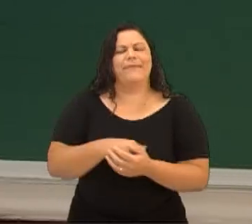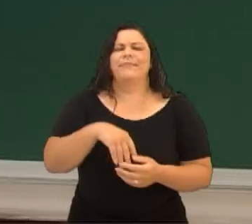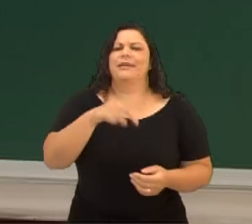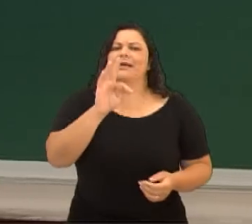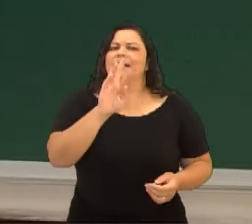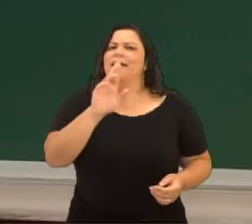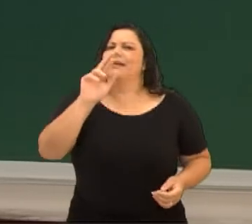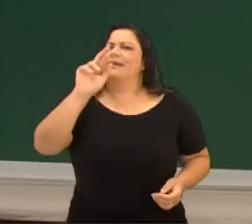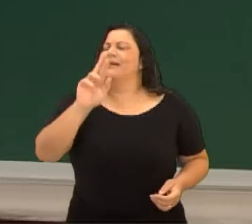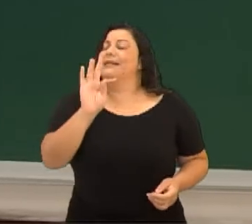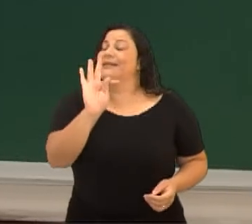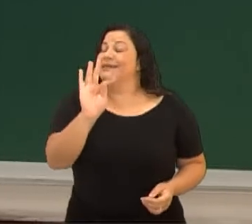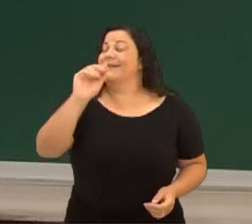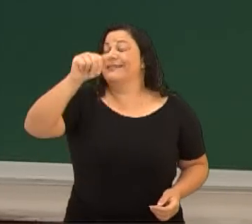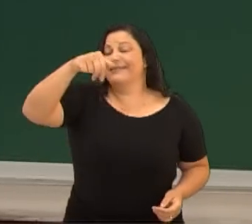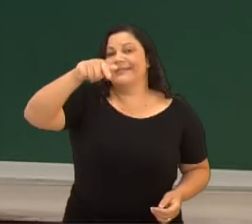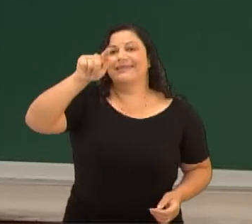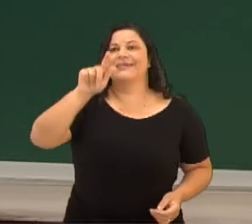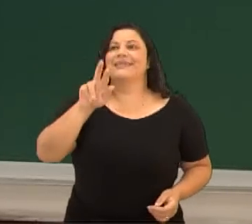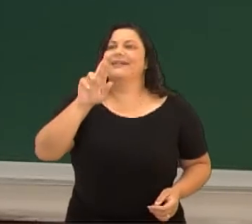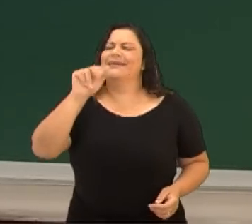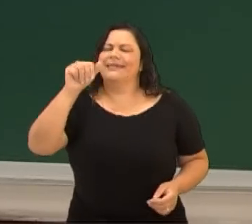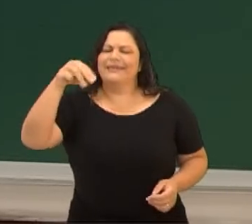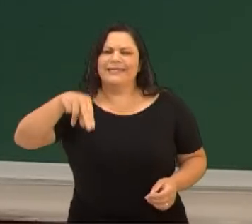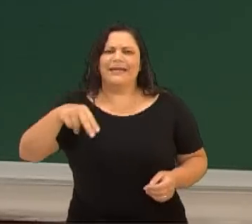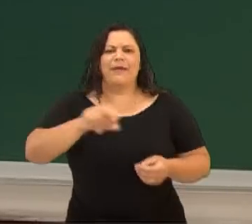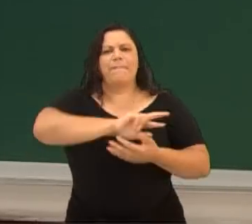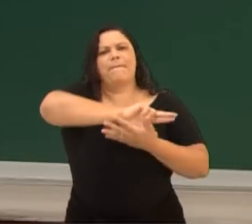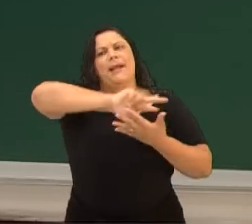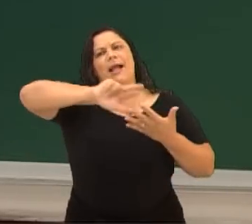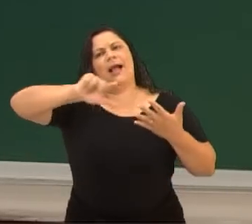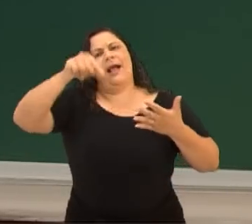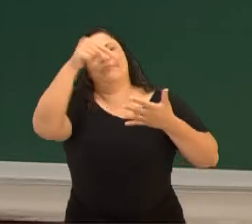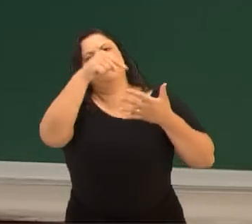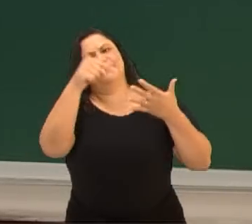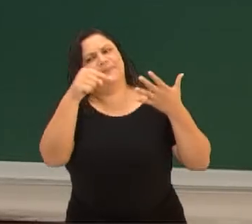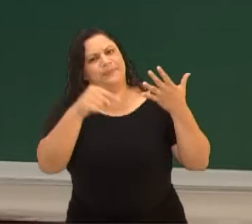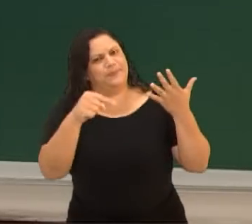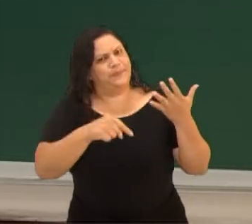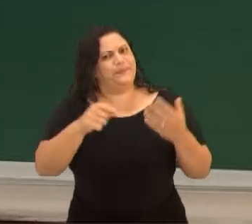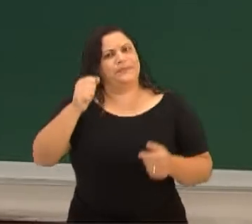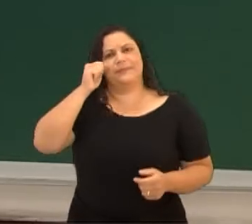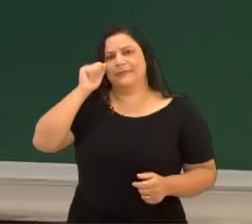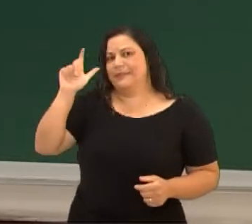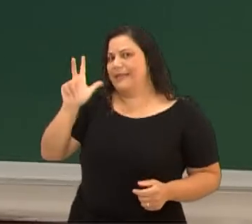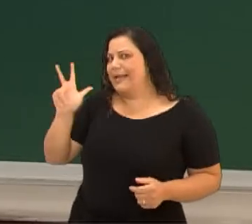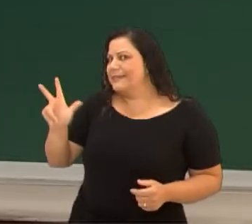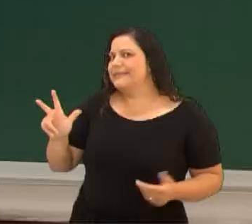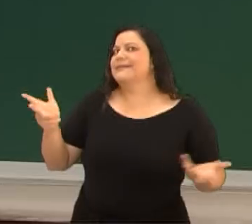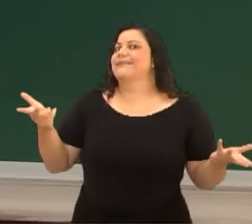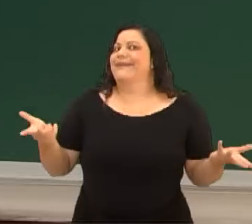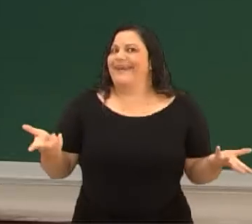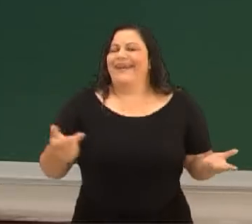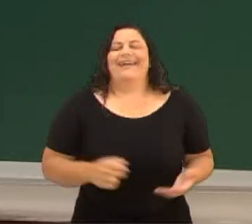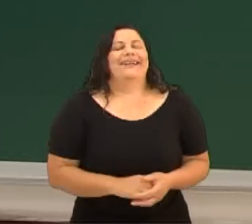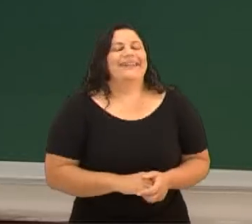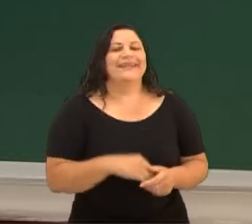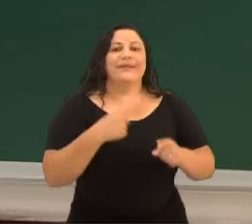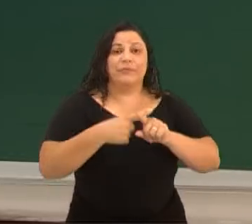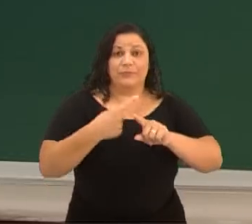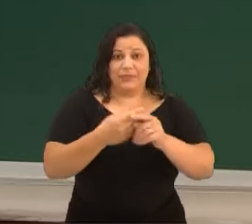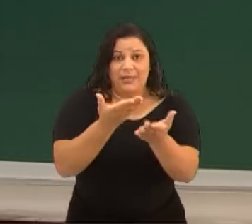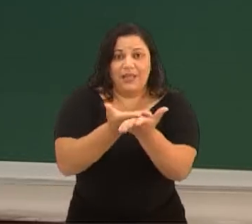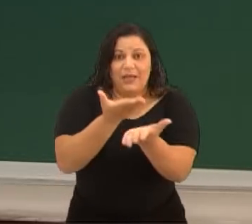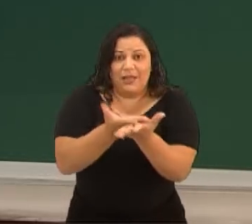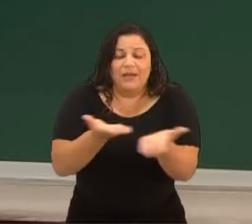prof, quanta coisa a gente calculou de triângulo. Pois é, mas é para vocês ficarem expert no assunto, porque na aula de